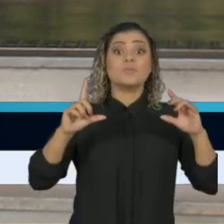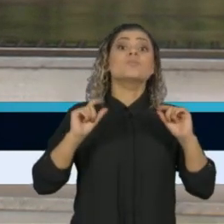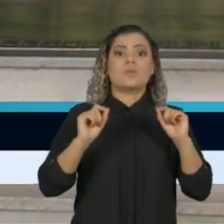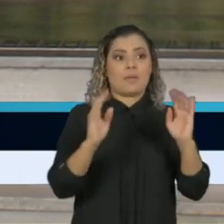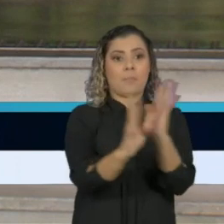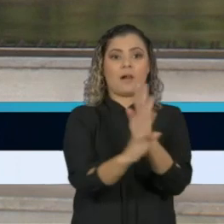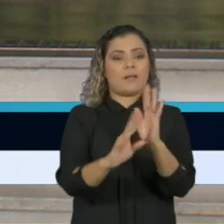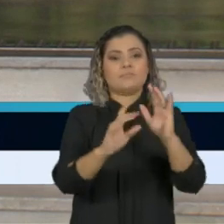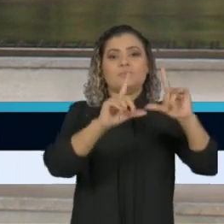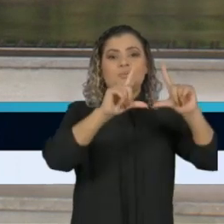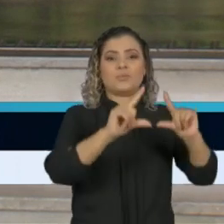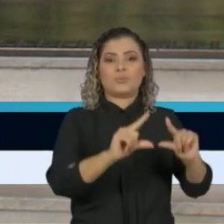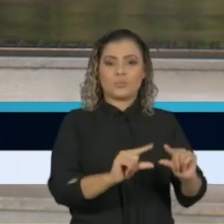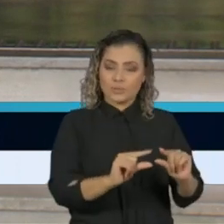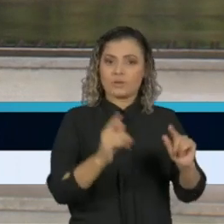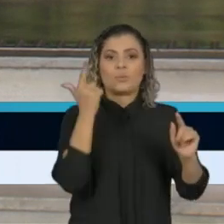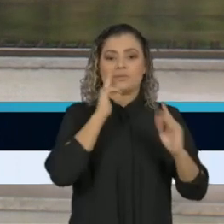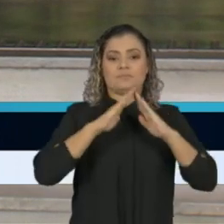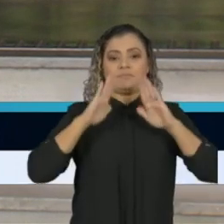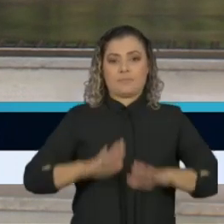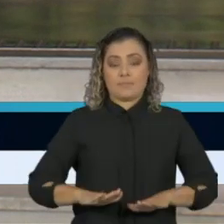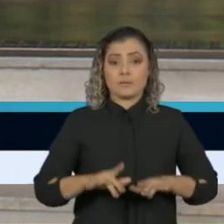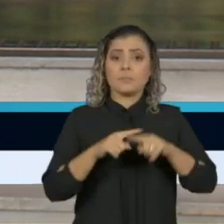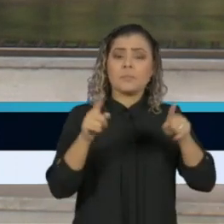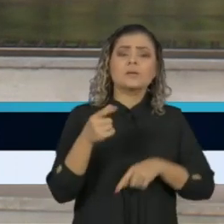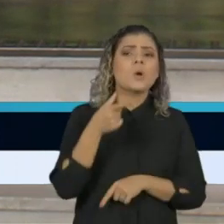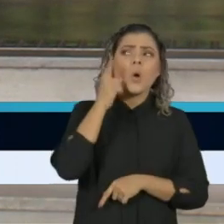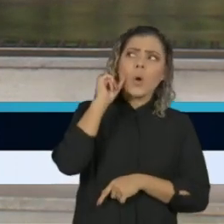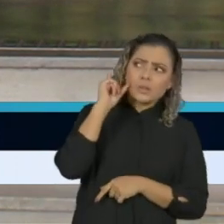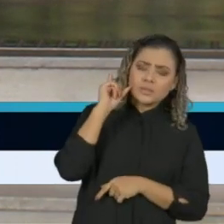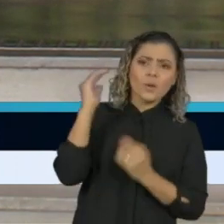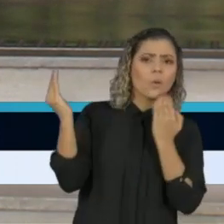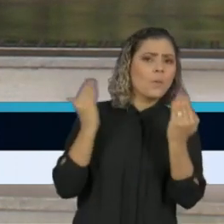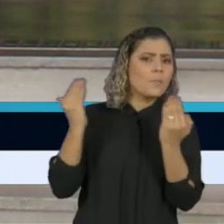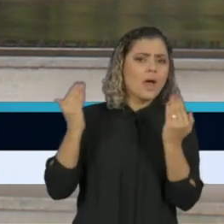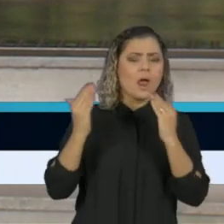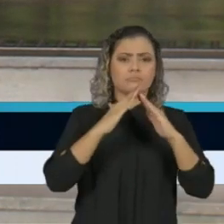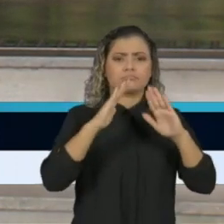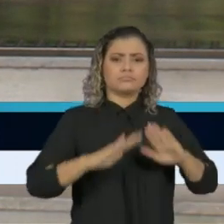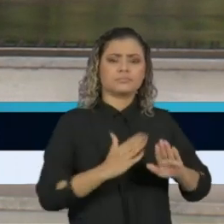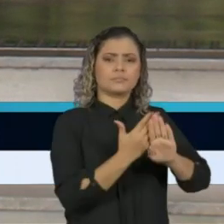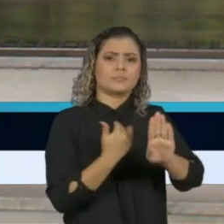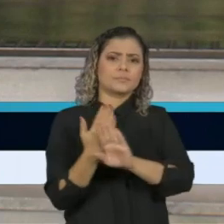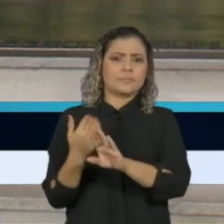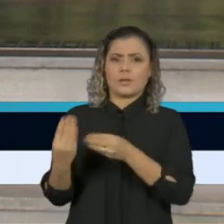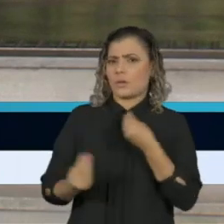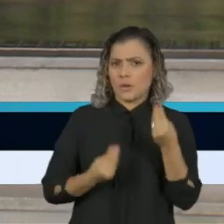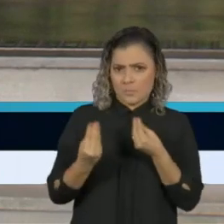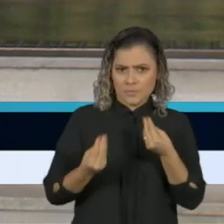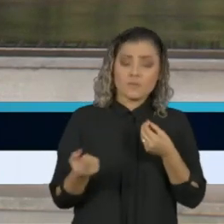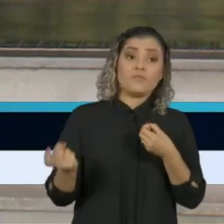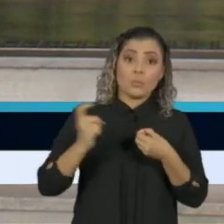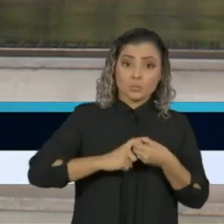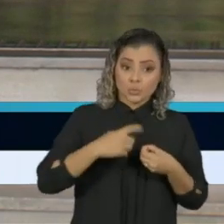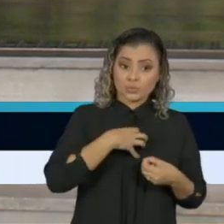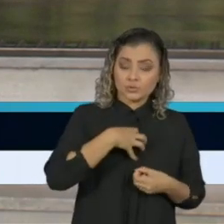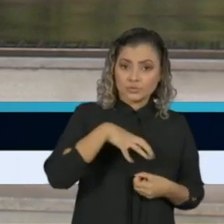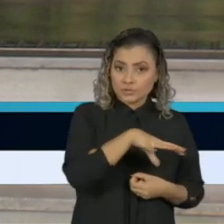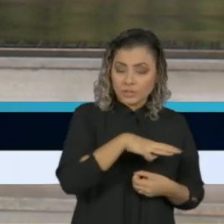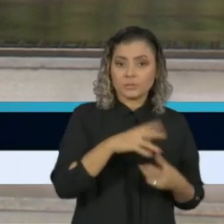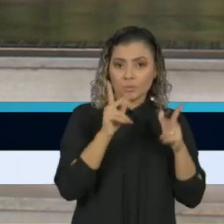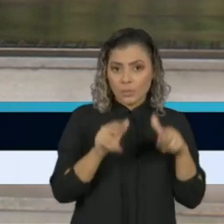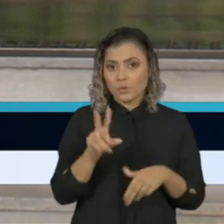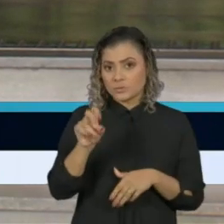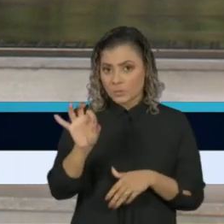ruas. Eu quero saber sobre os números de ontem em relação à taxa de isolamento, se voltou àquele patamar já próximo